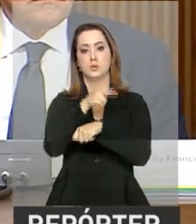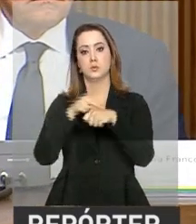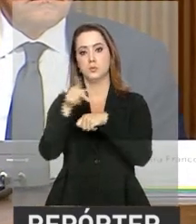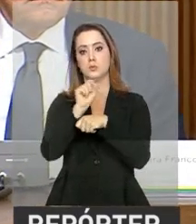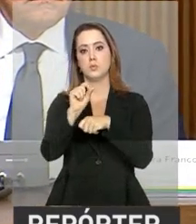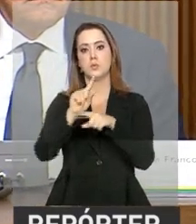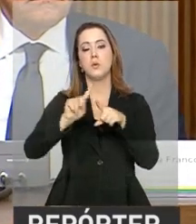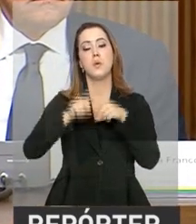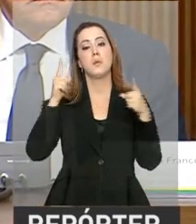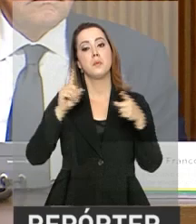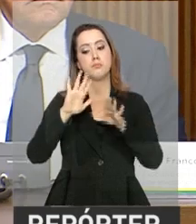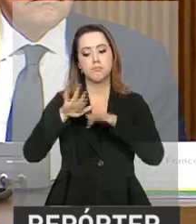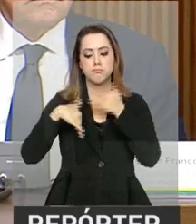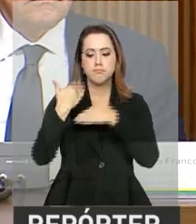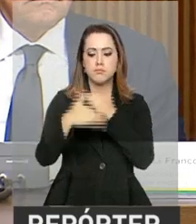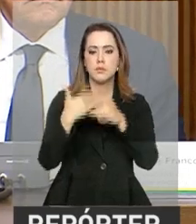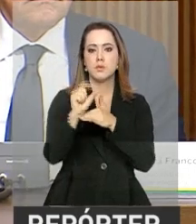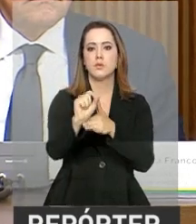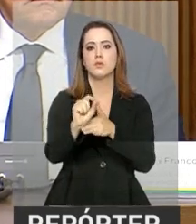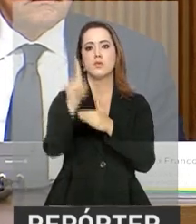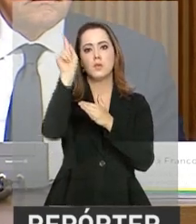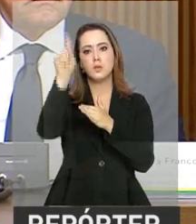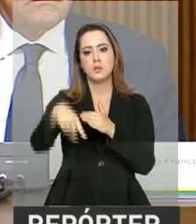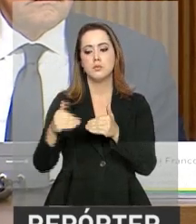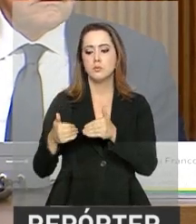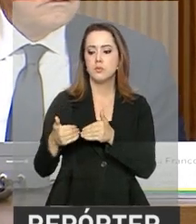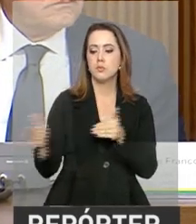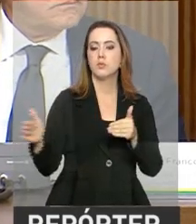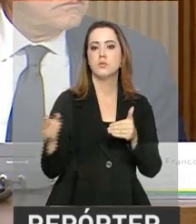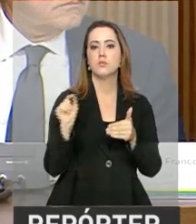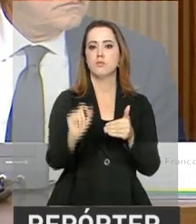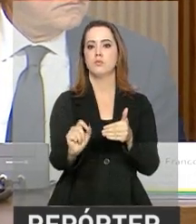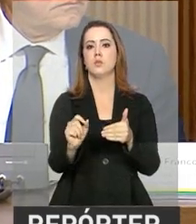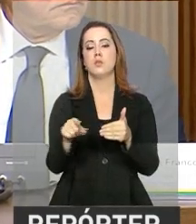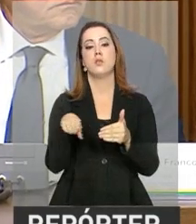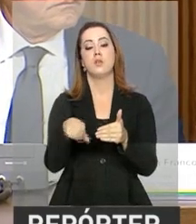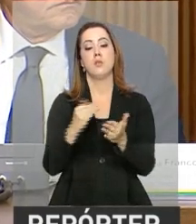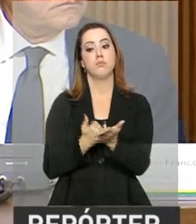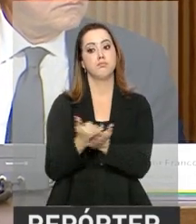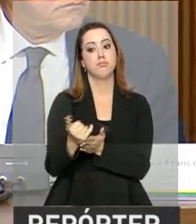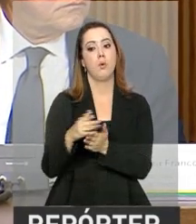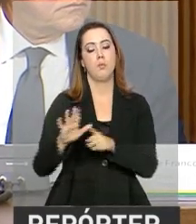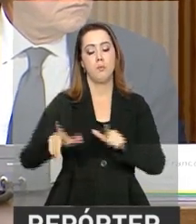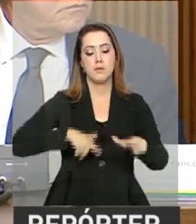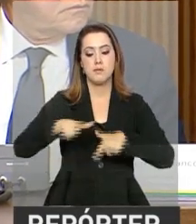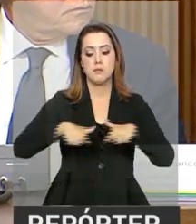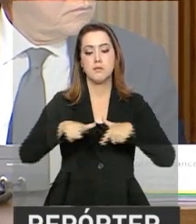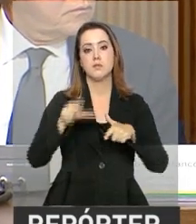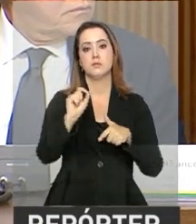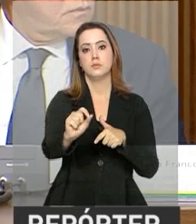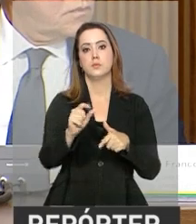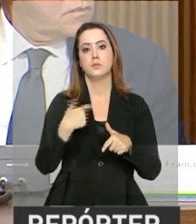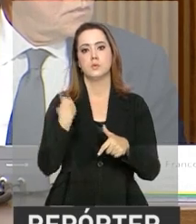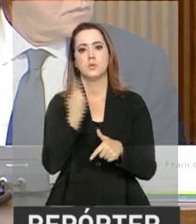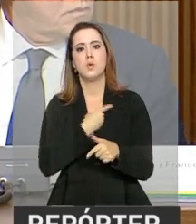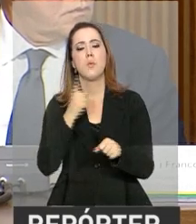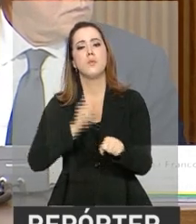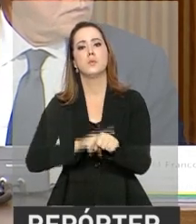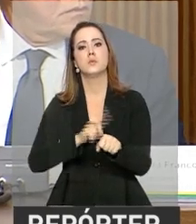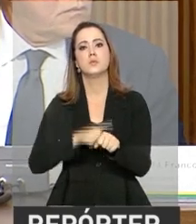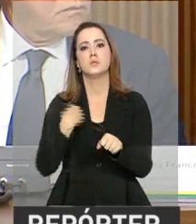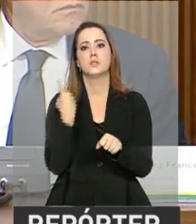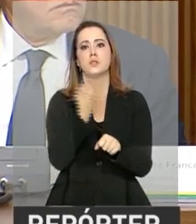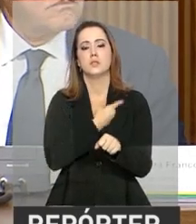como consequência natural, exatamente a abertura de empregos, porque do instante que nós tivermos uma